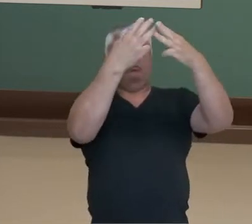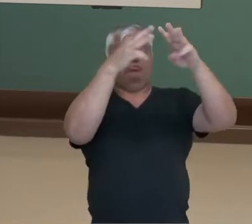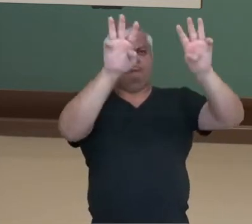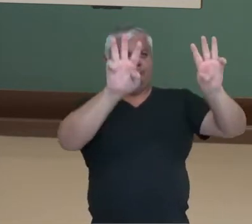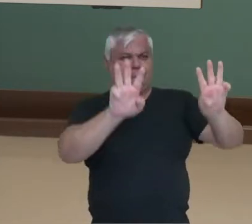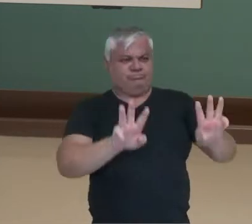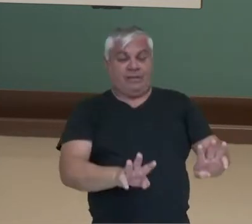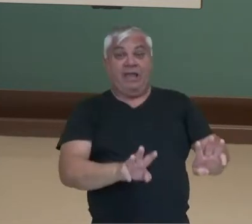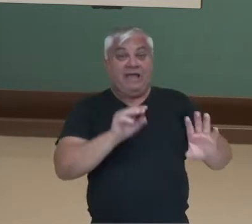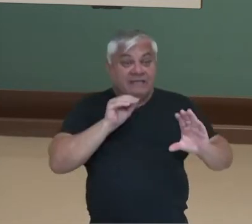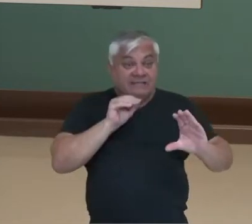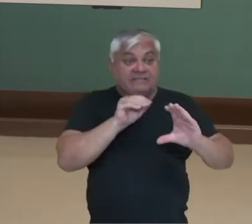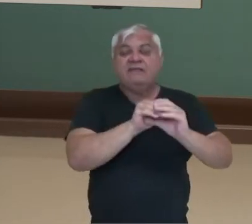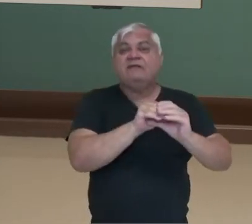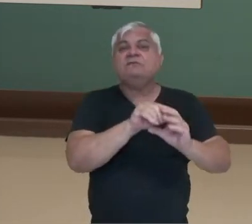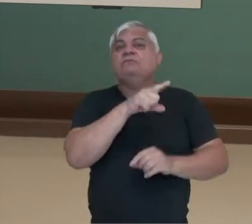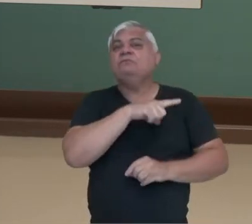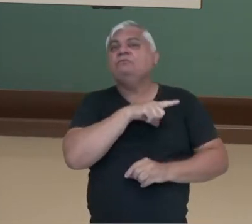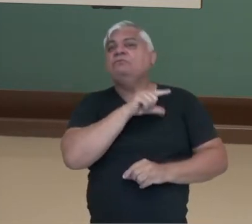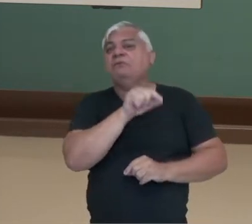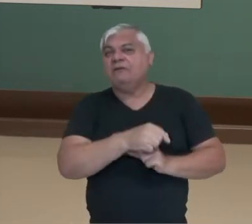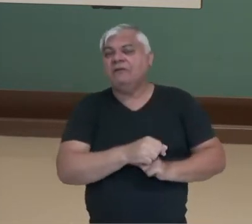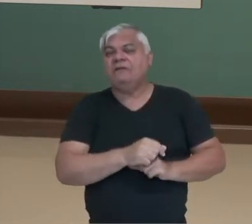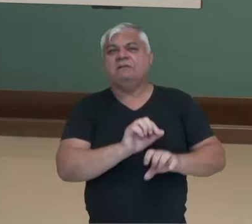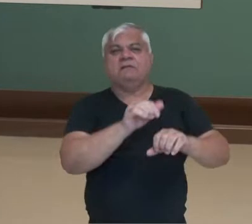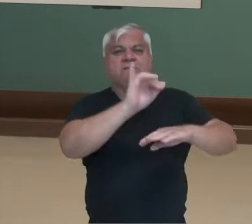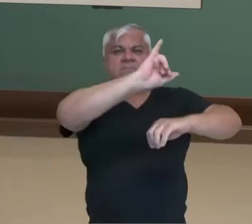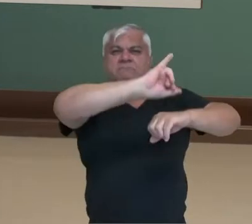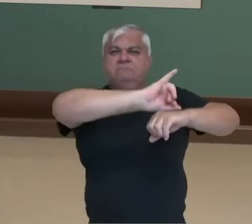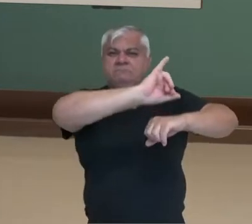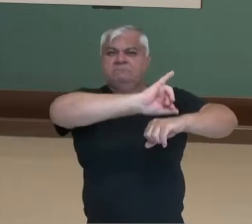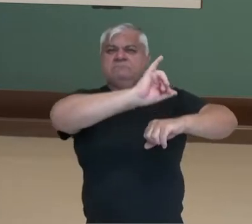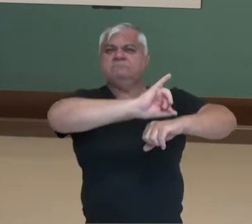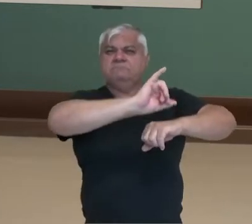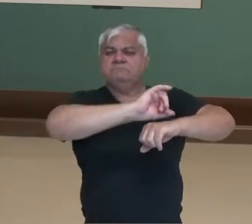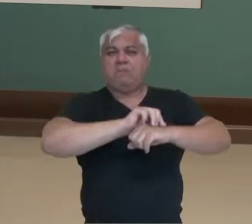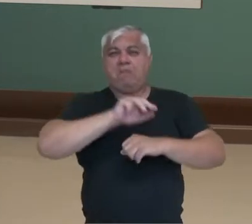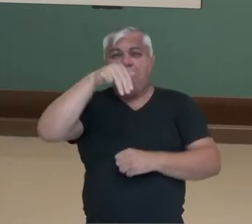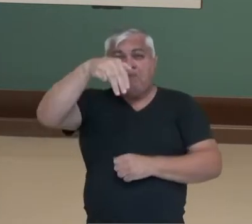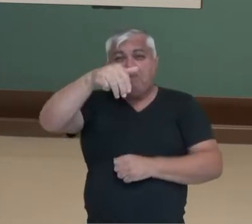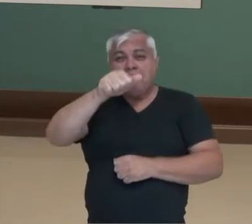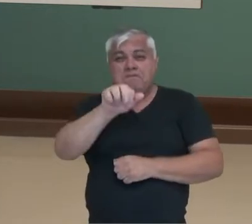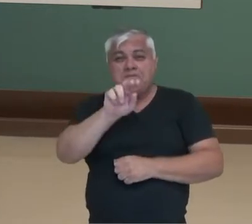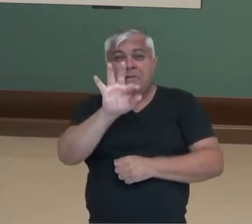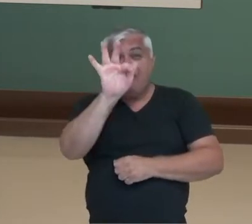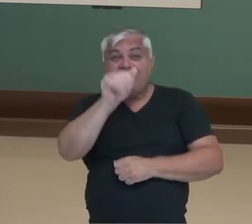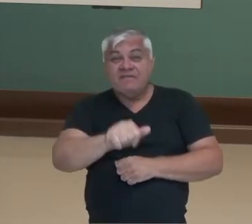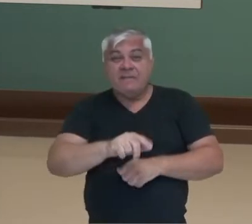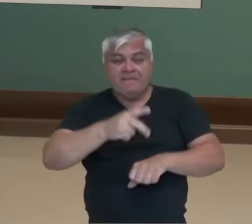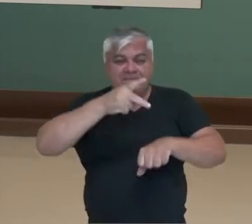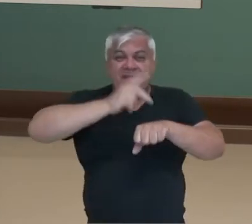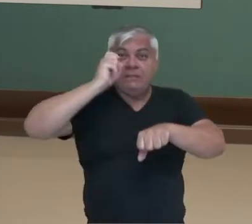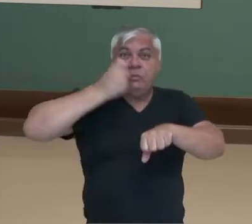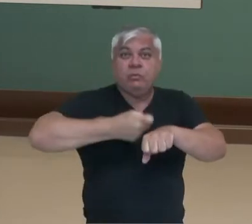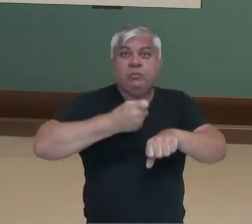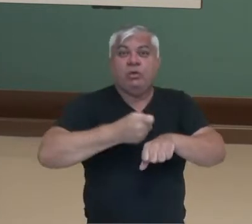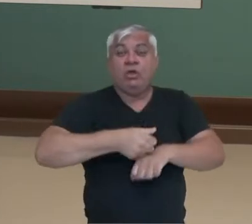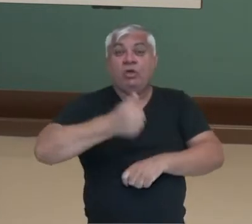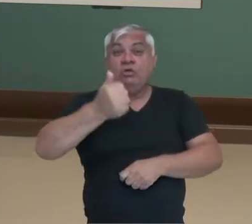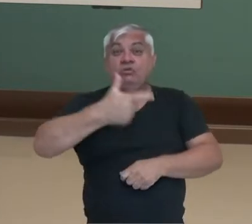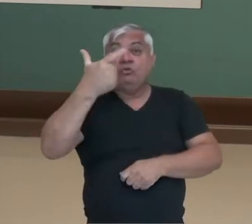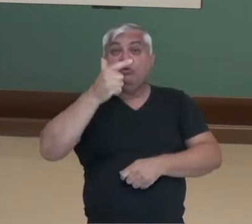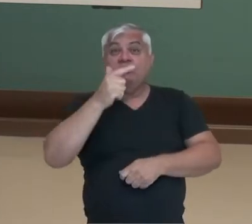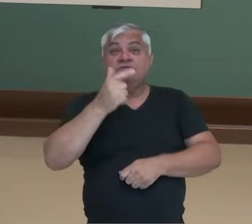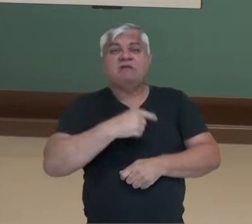do Partenon tinha uma estátua de marfim, de mais de 12 metros de altura,